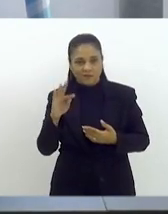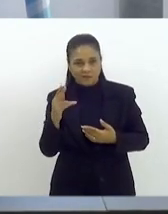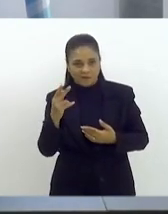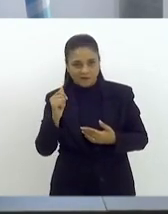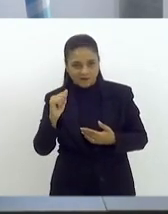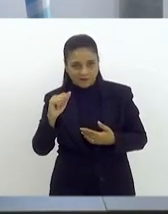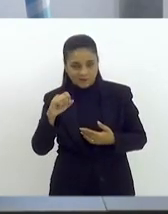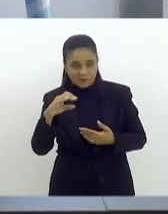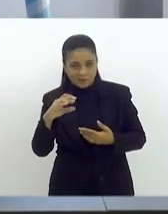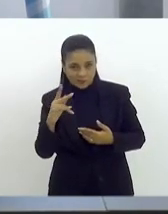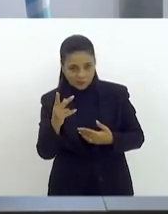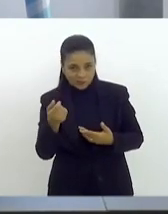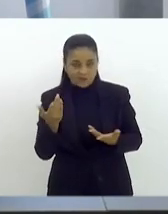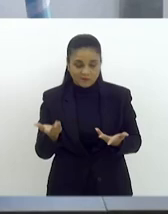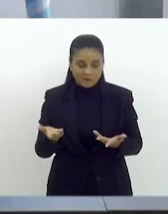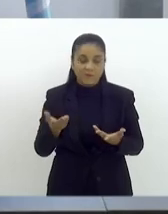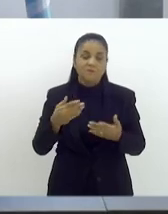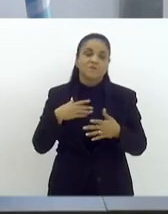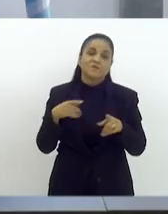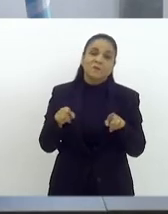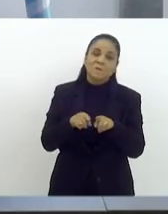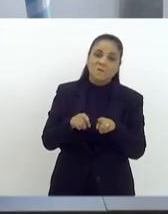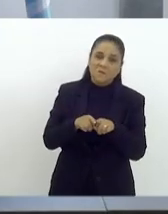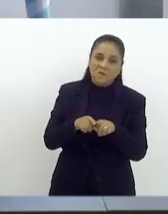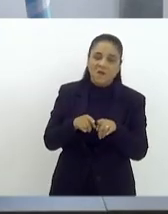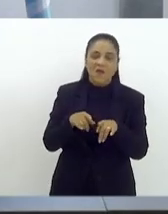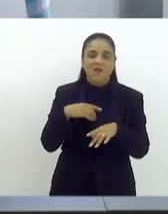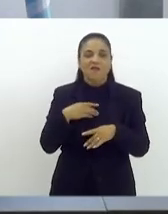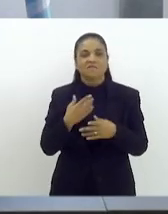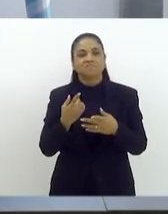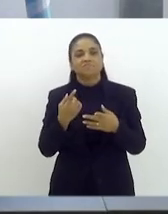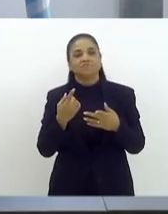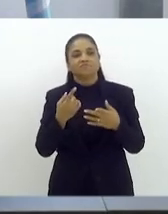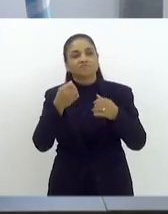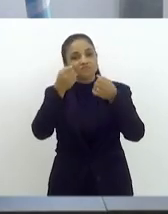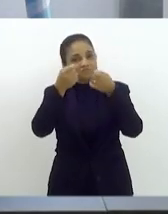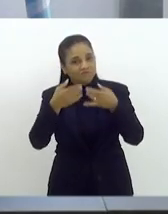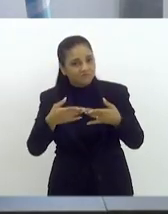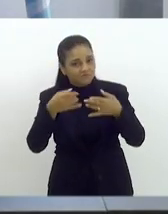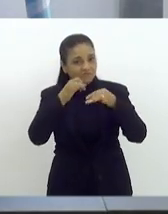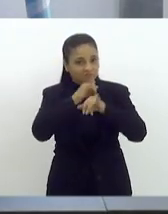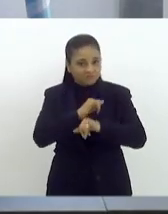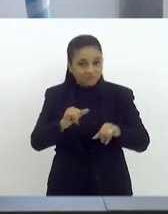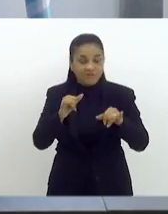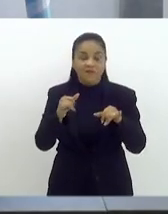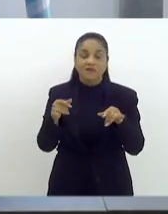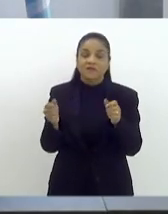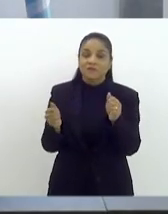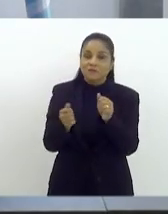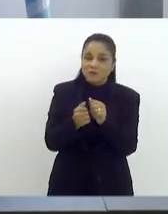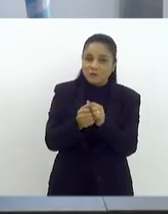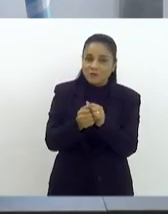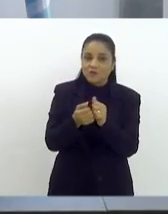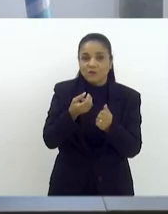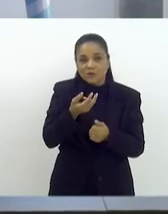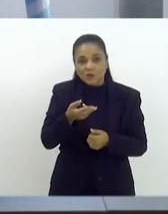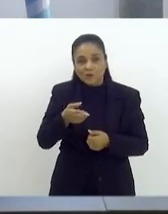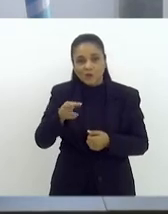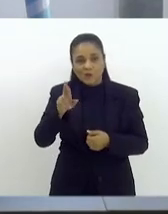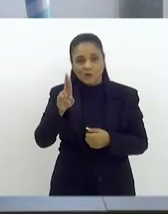também a gente quer fazer uma observação que estão conosco também a